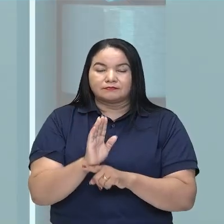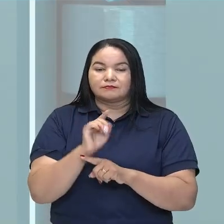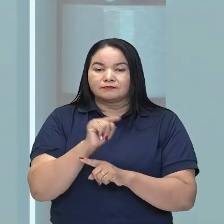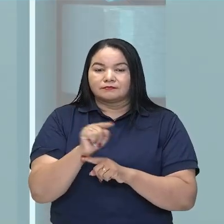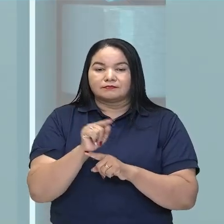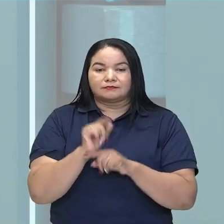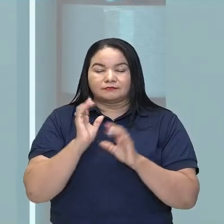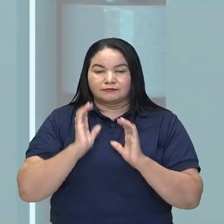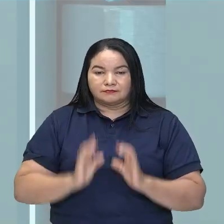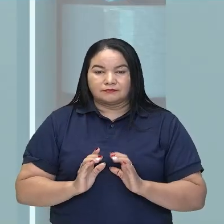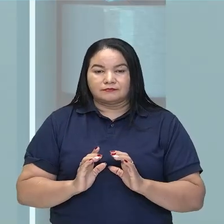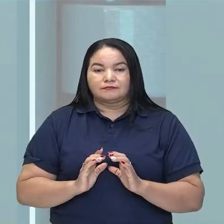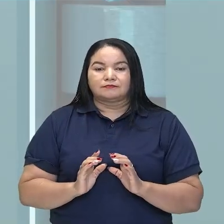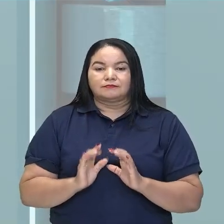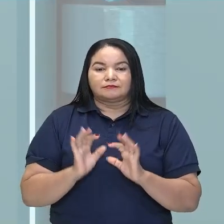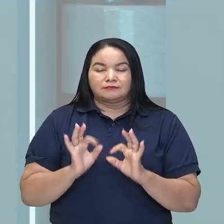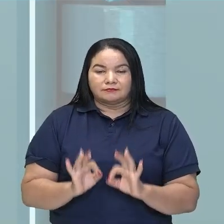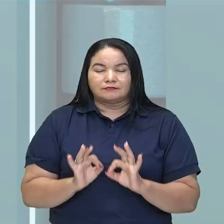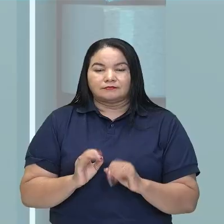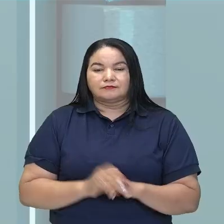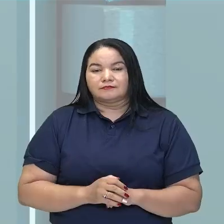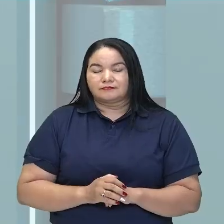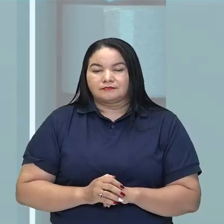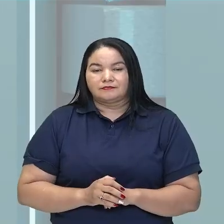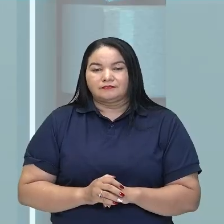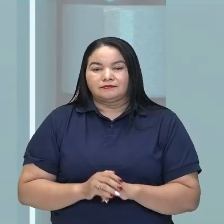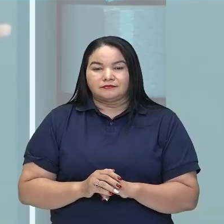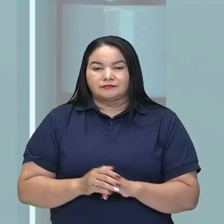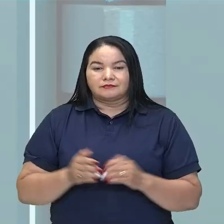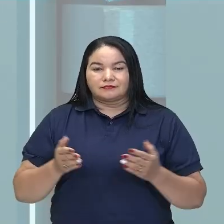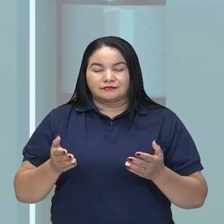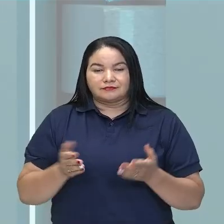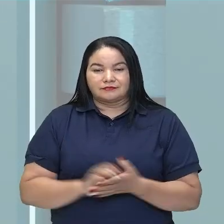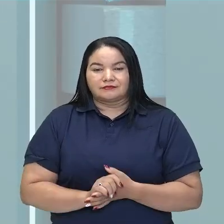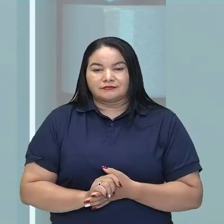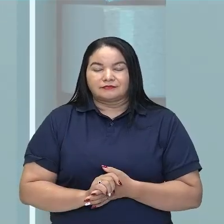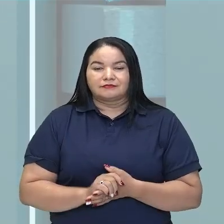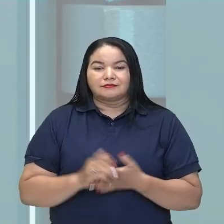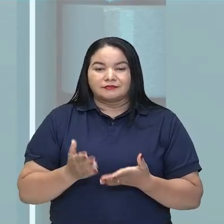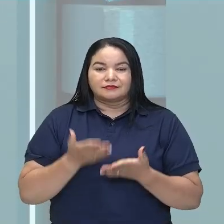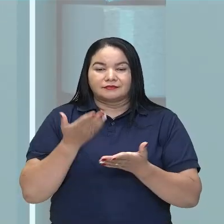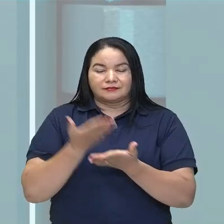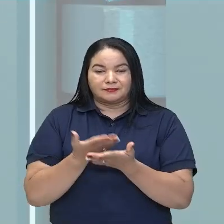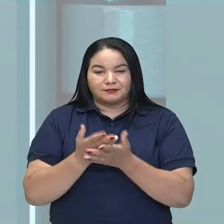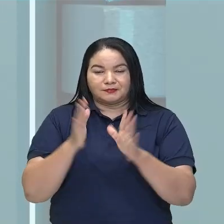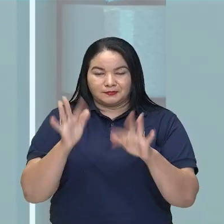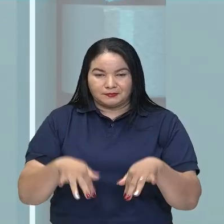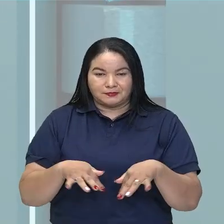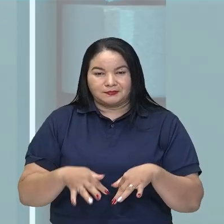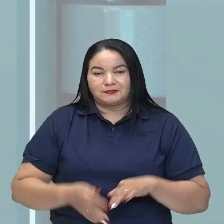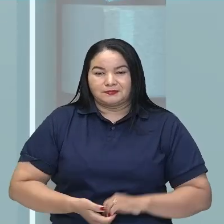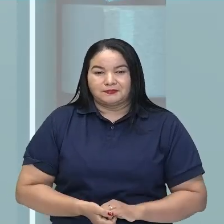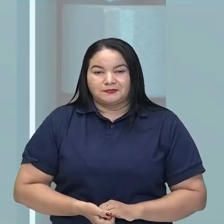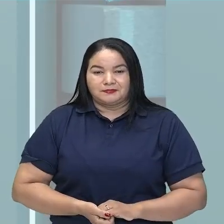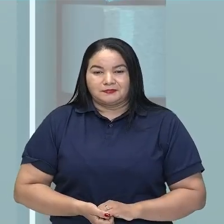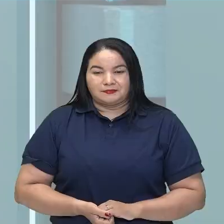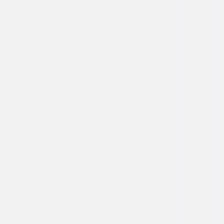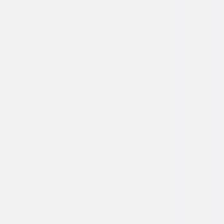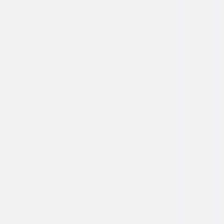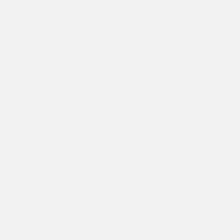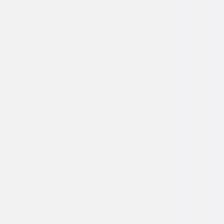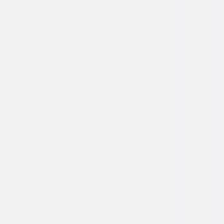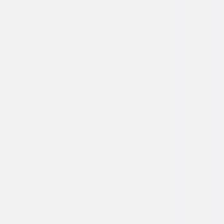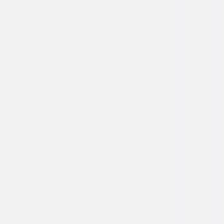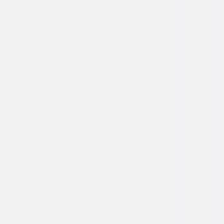ser cidadão na sua cidadania. Ok, gente? Então, visto tudo isso, vamos finalizar a nossa aula aqui.